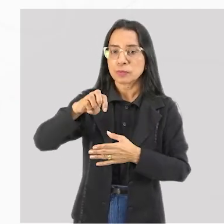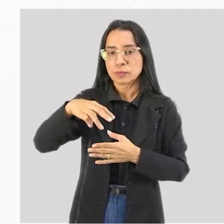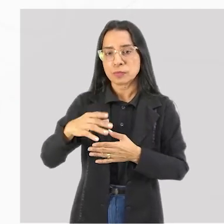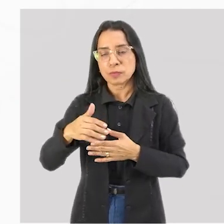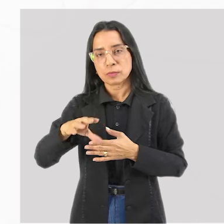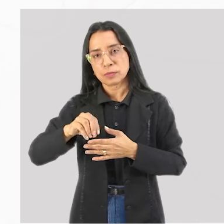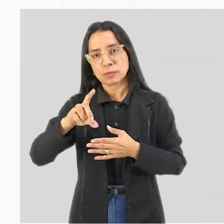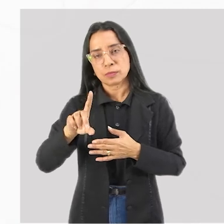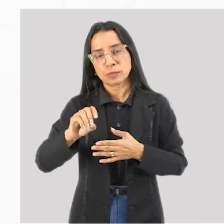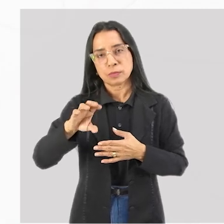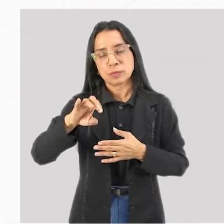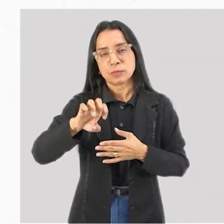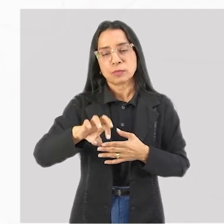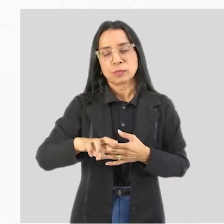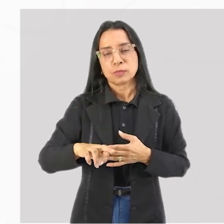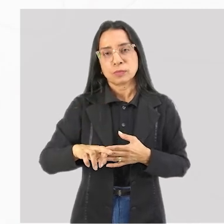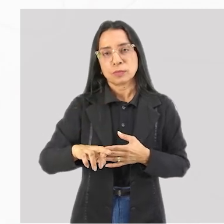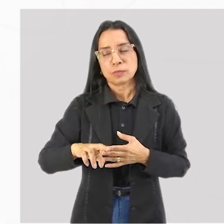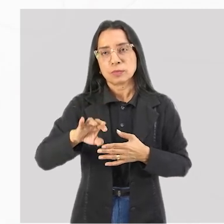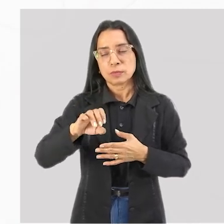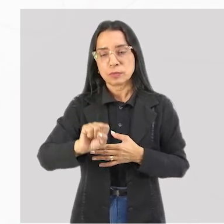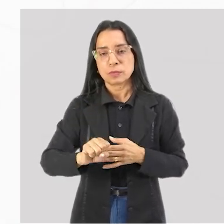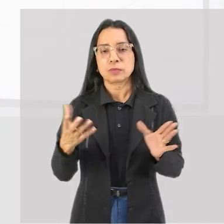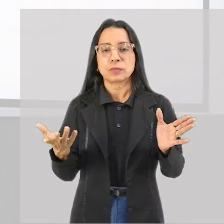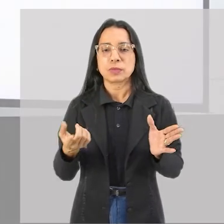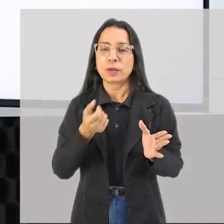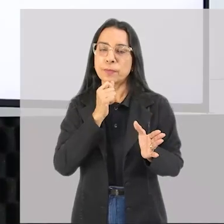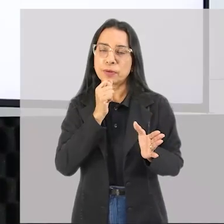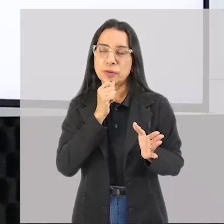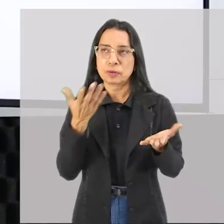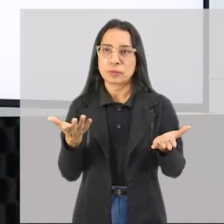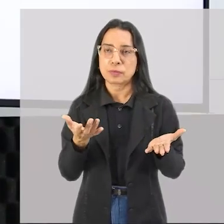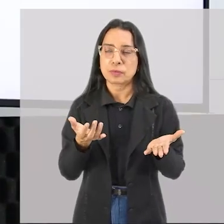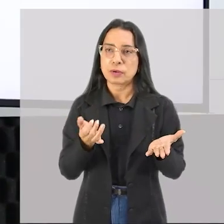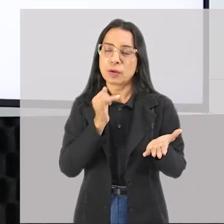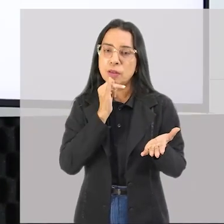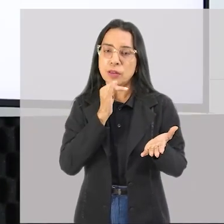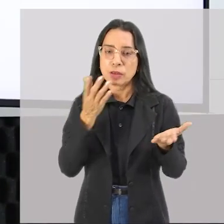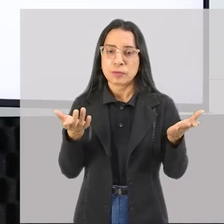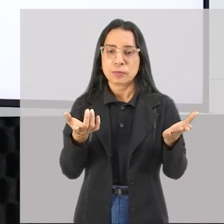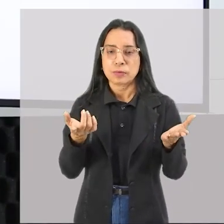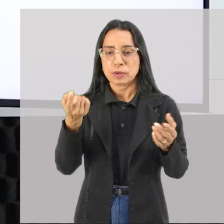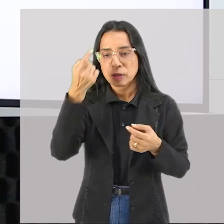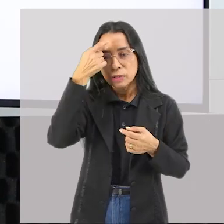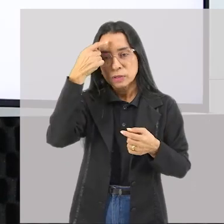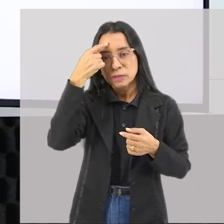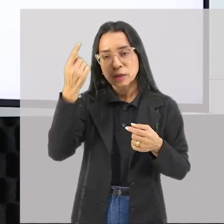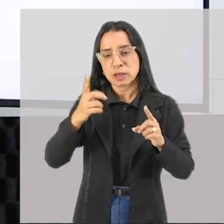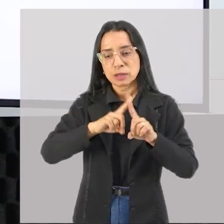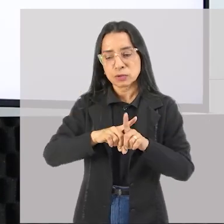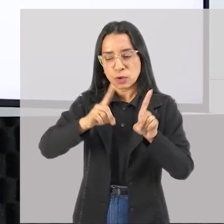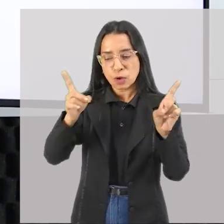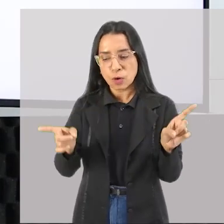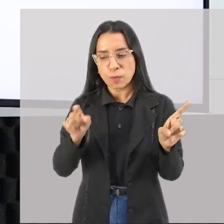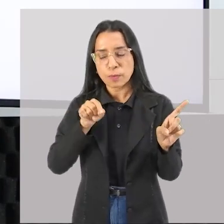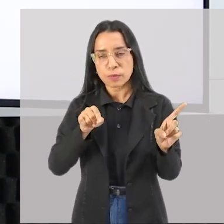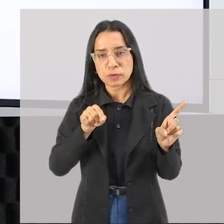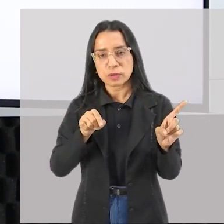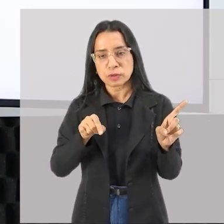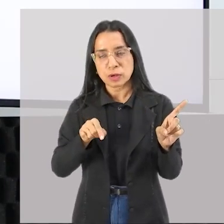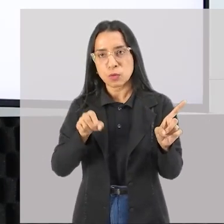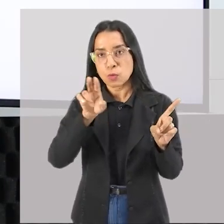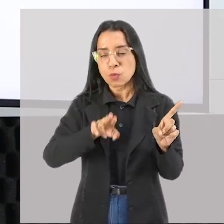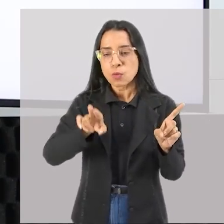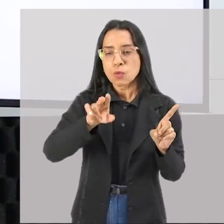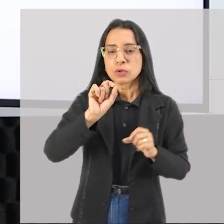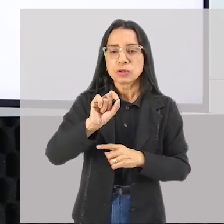marcadores. Então, por exemplo, eu quero dar ideia de contraste em português, ou de oposição. O que eu uso? Eu